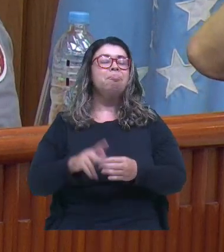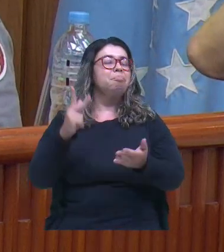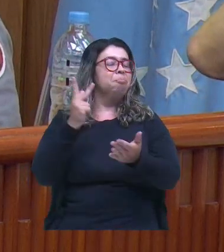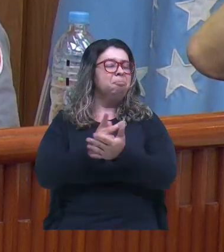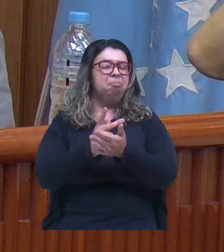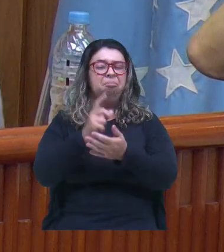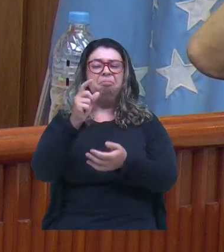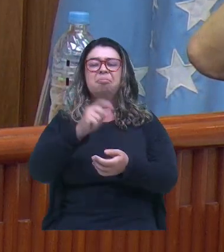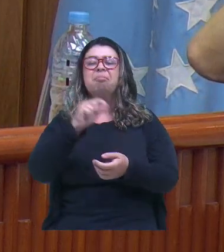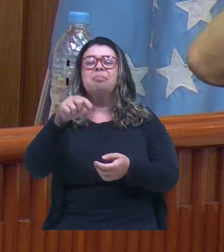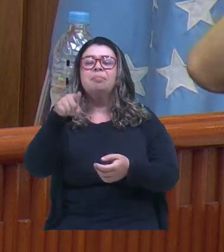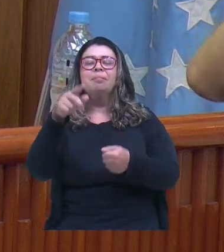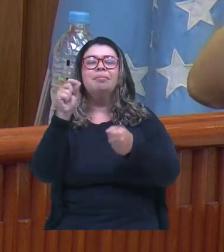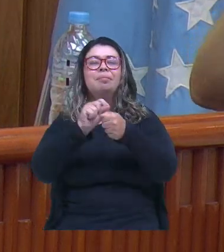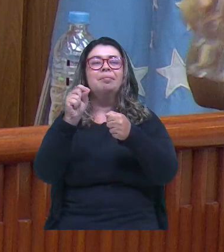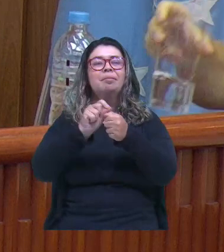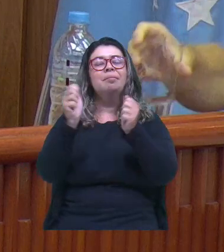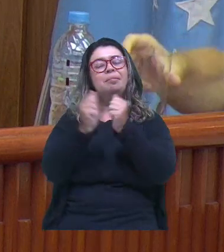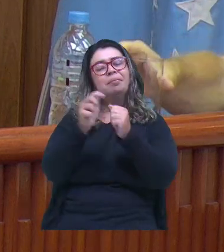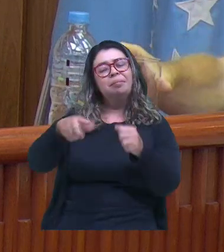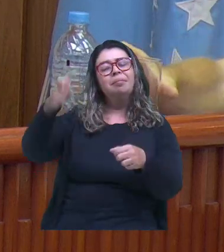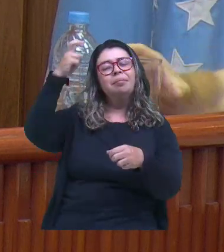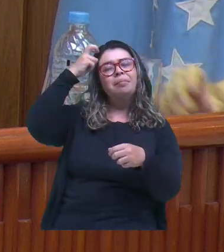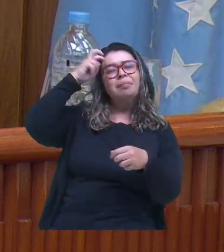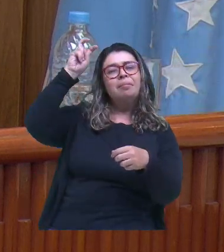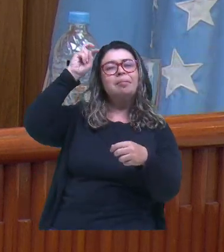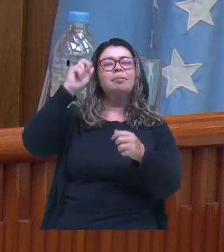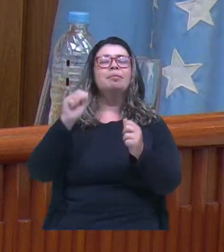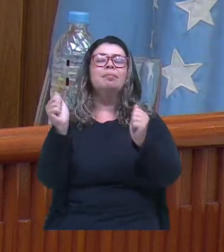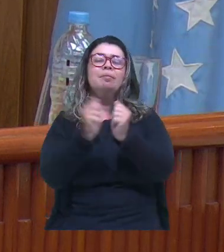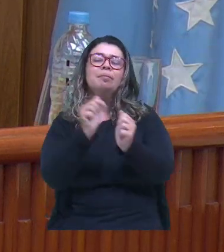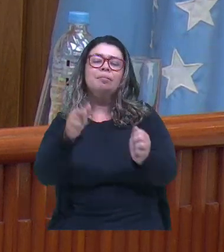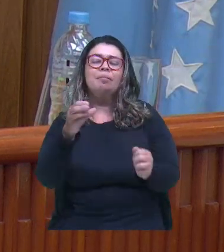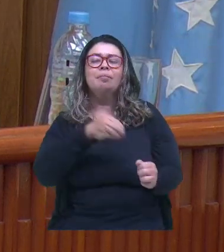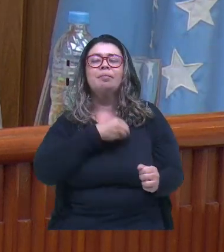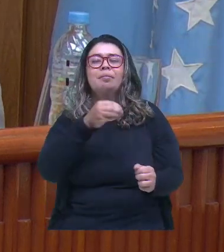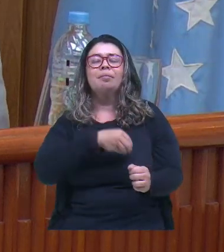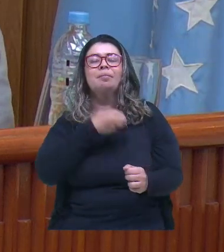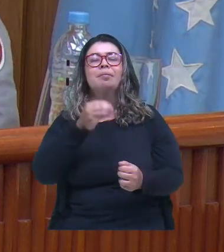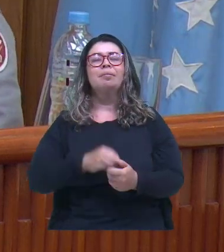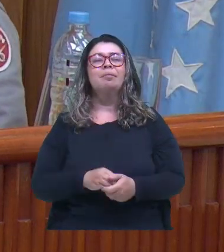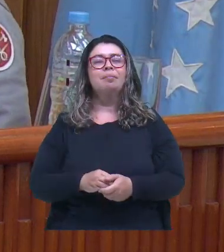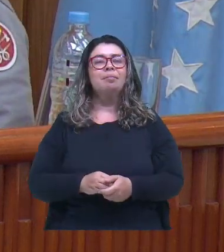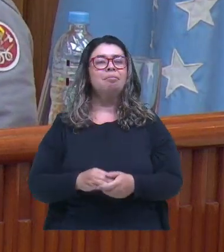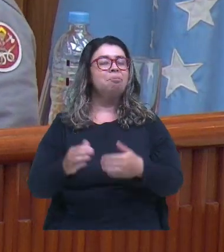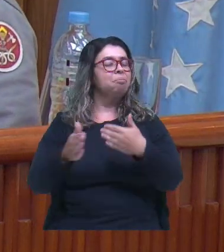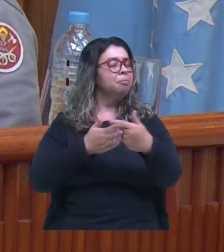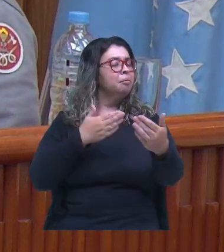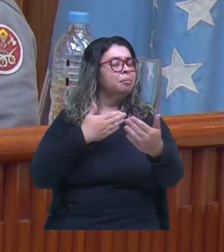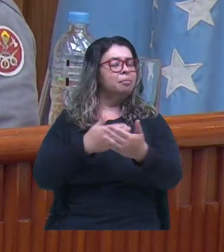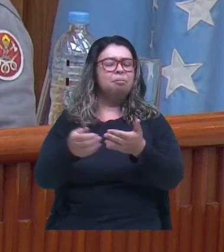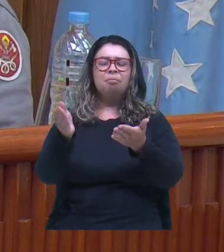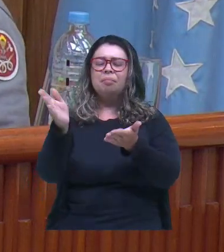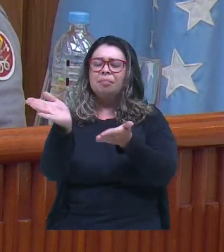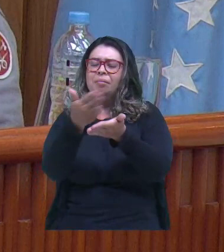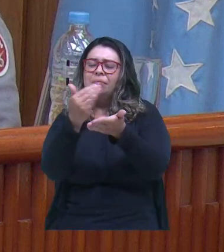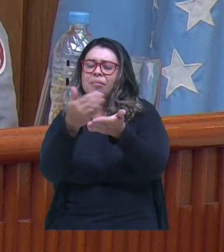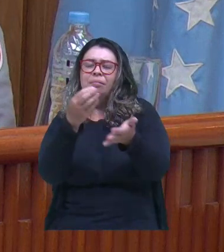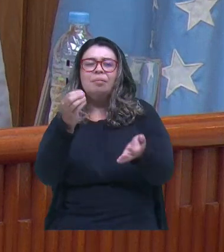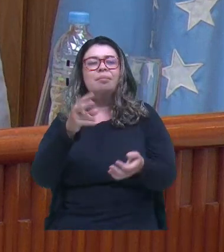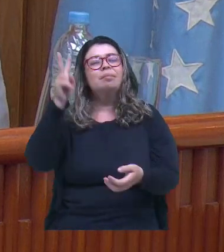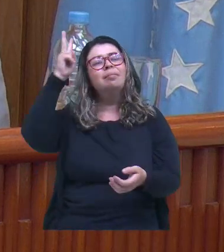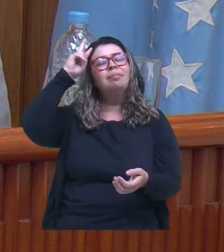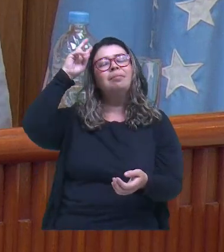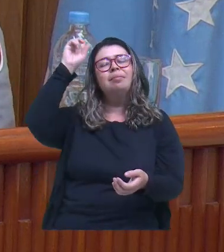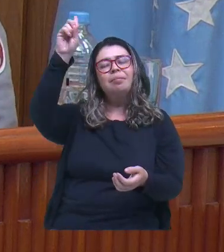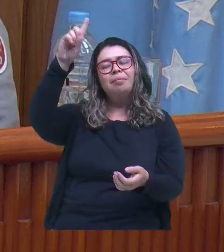suas habilidades, com sua inteligência, com sua vida, independente de qual página da sua história que você vai